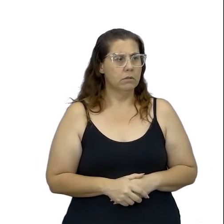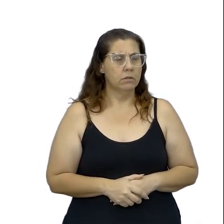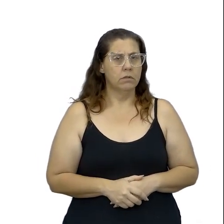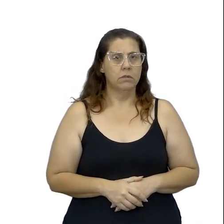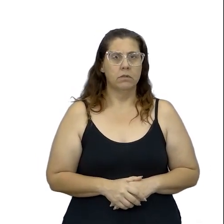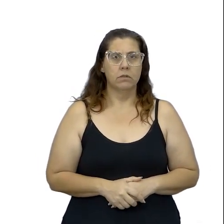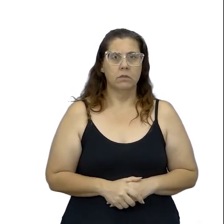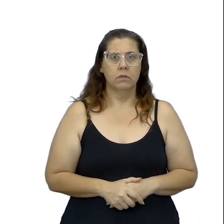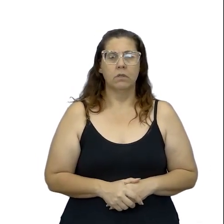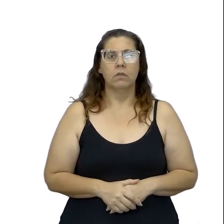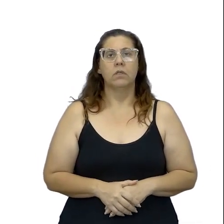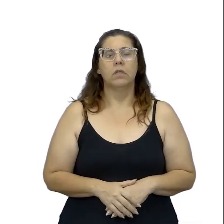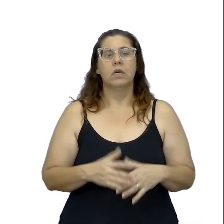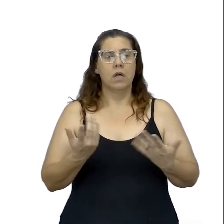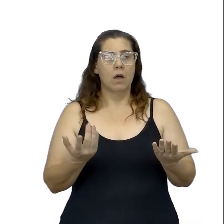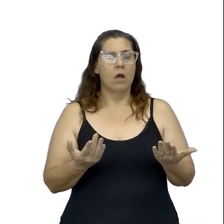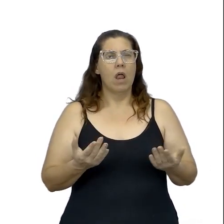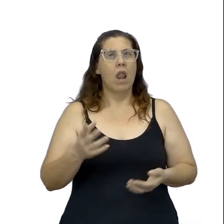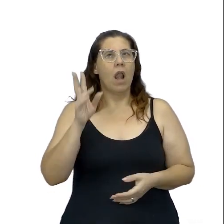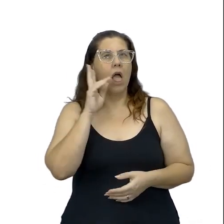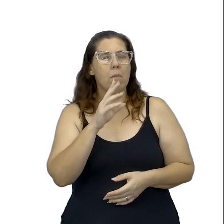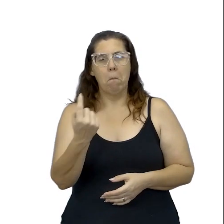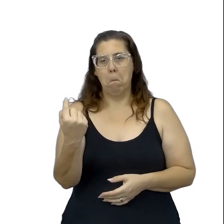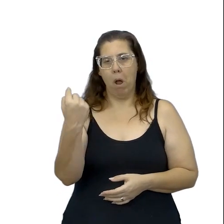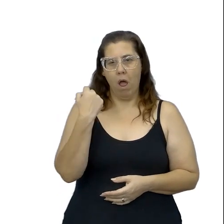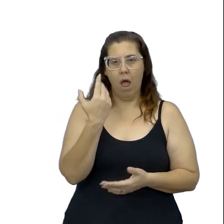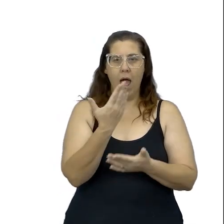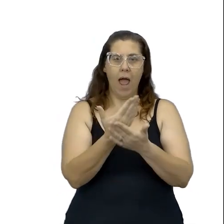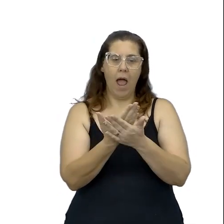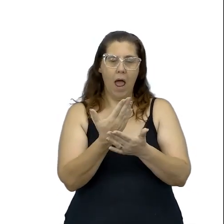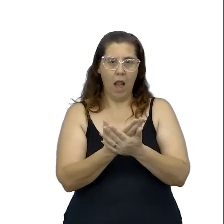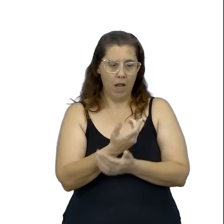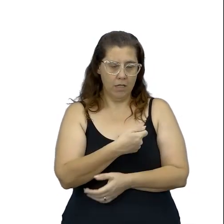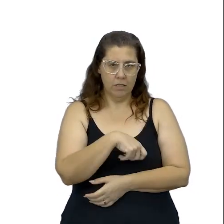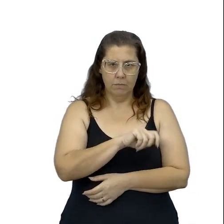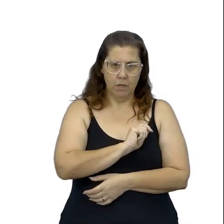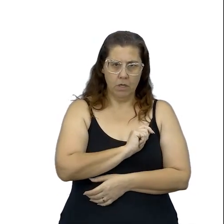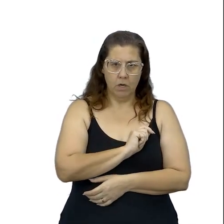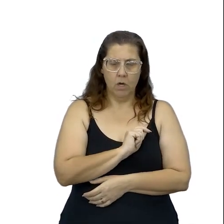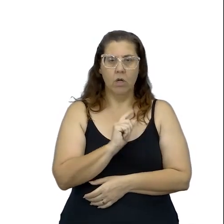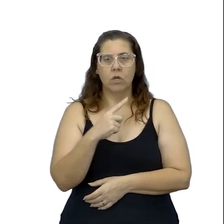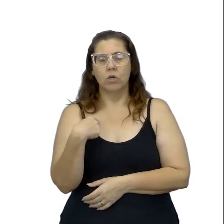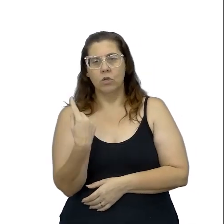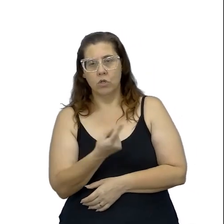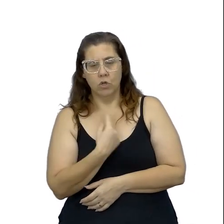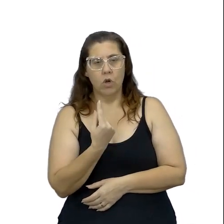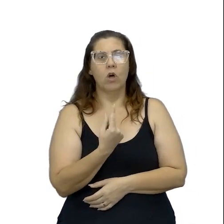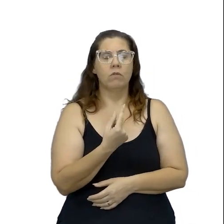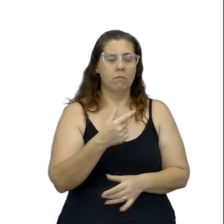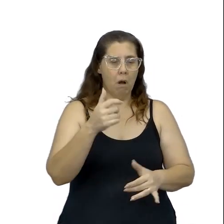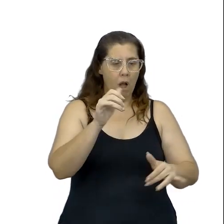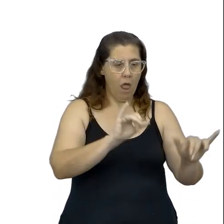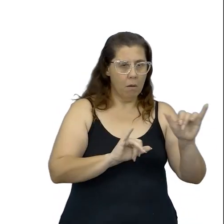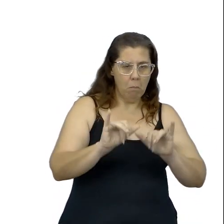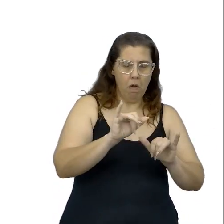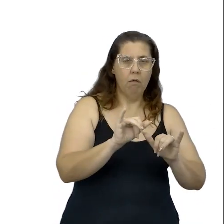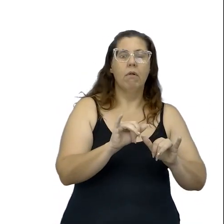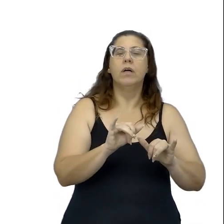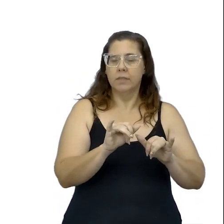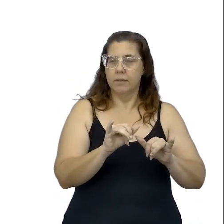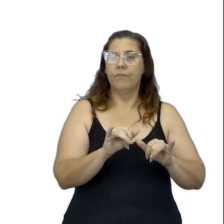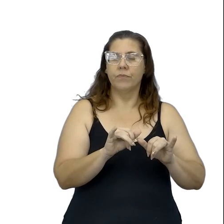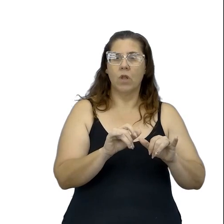também. Eu me lembro uma vez que eu dava aula de espanhol, e nós fomos num laboratório de informática, eles estavam